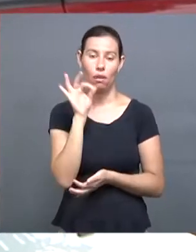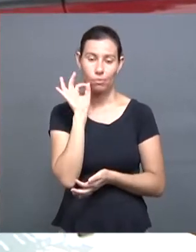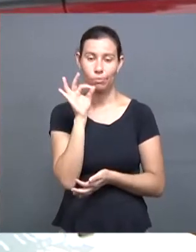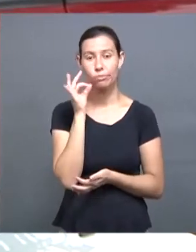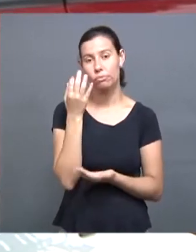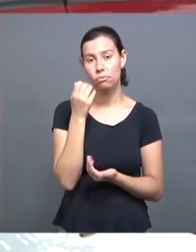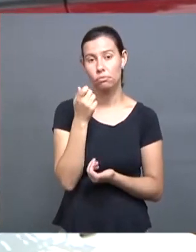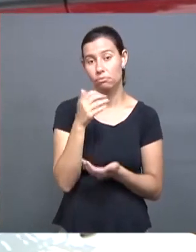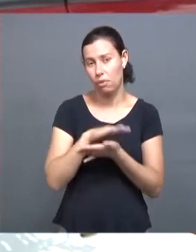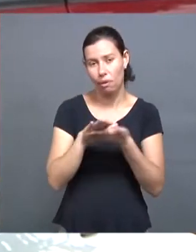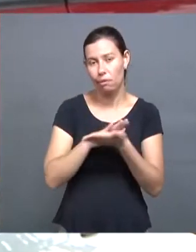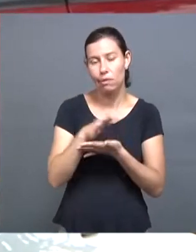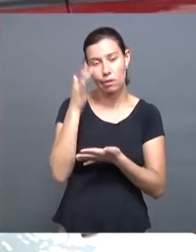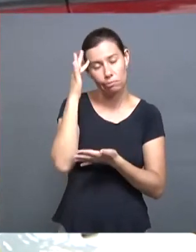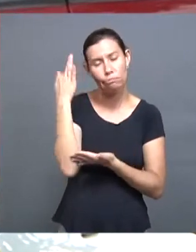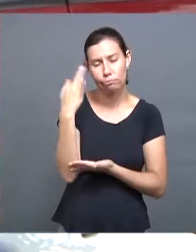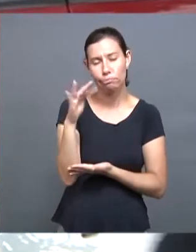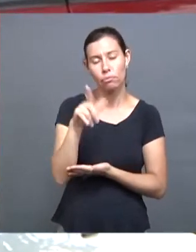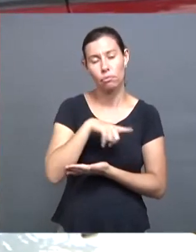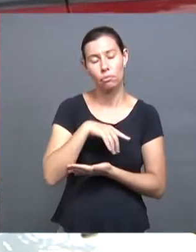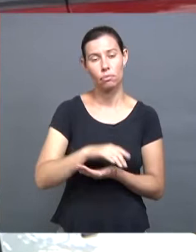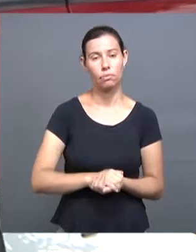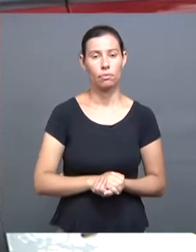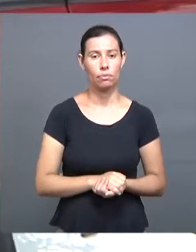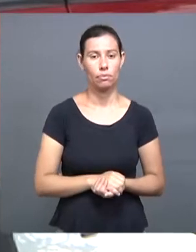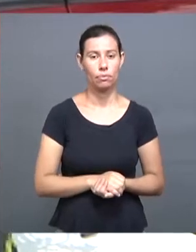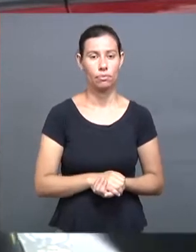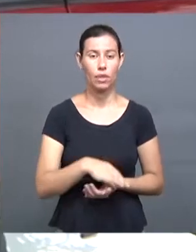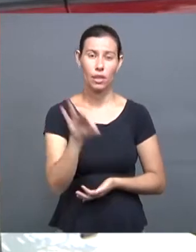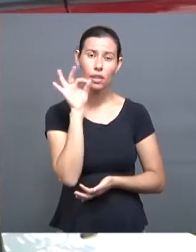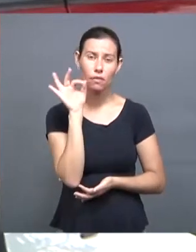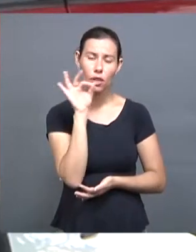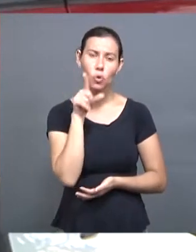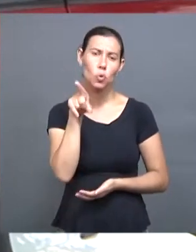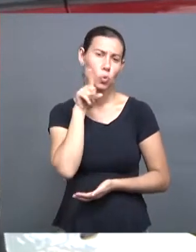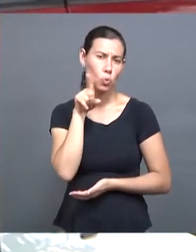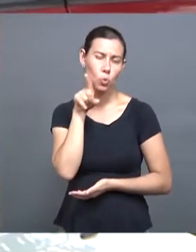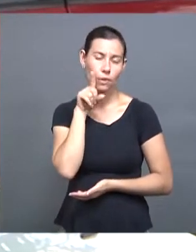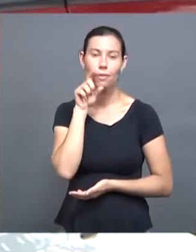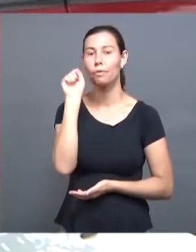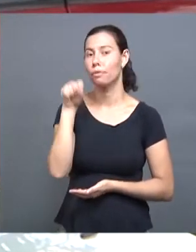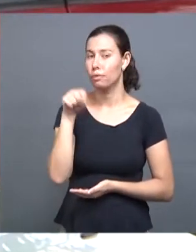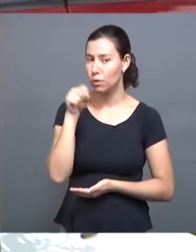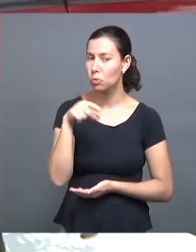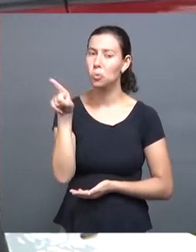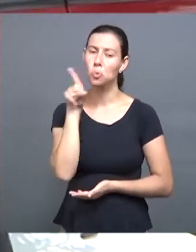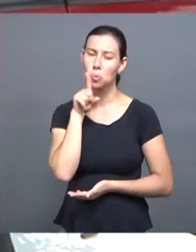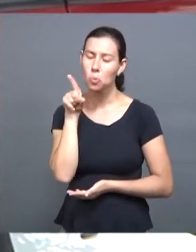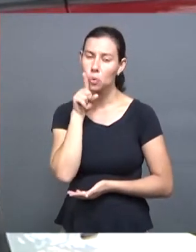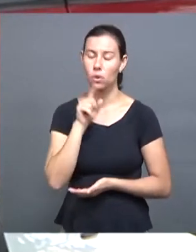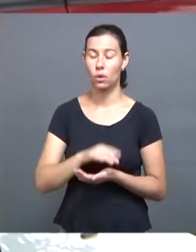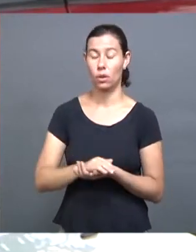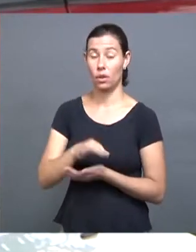mesmo. Muito tempo e tal. Você toma café todo dia? Sim, praticamente todo dia. Se